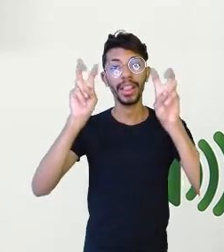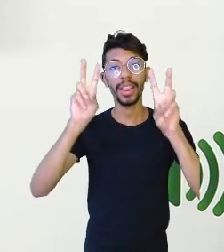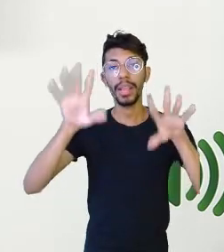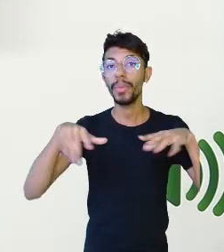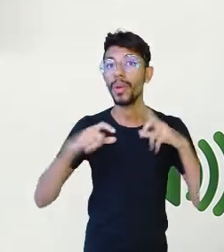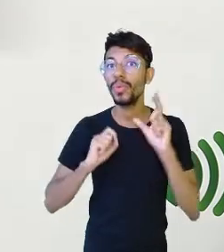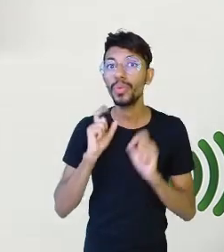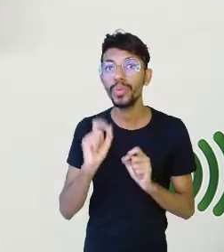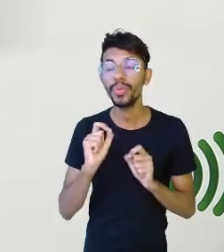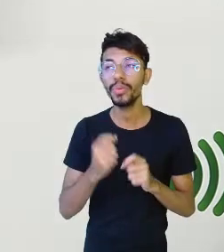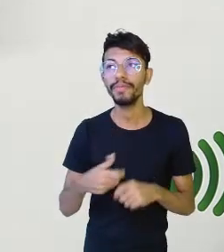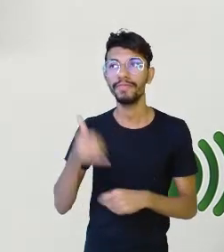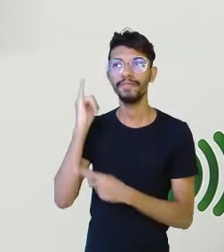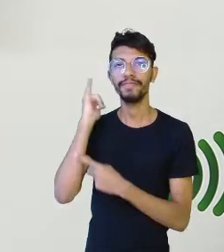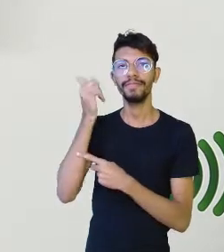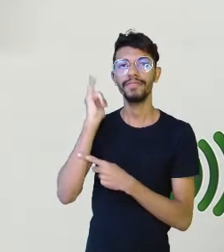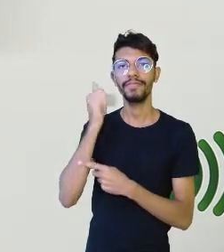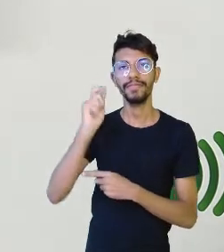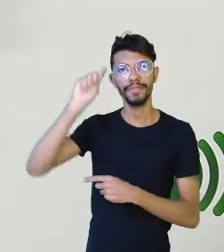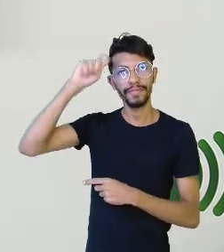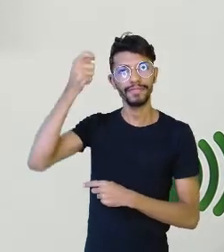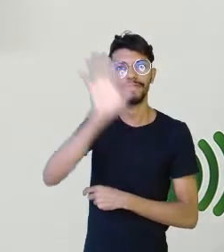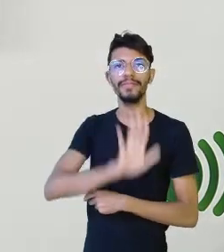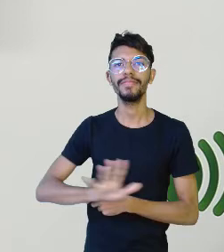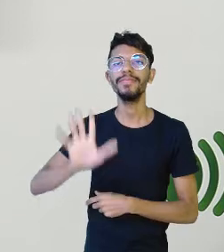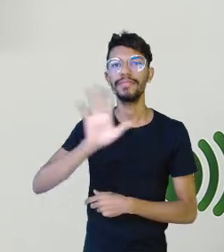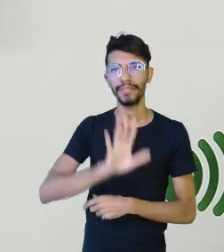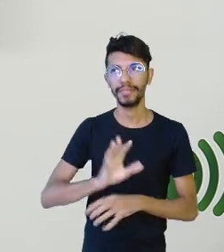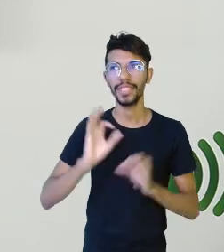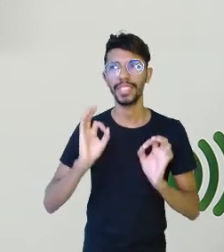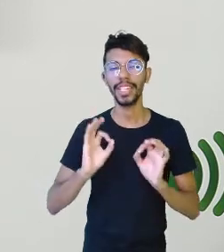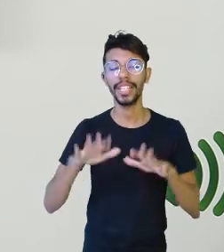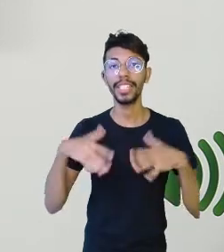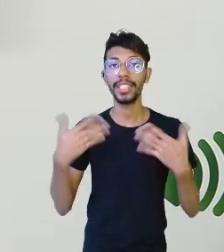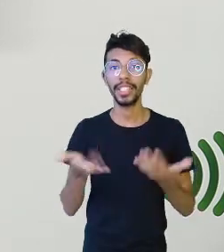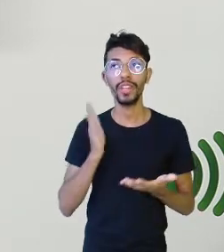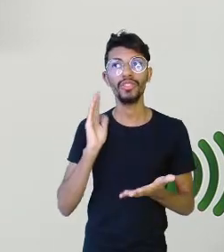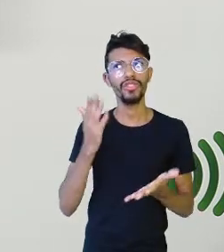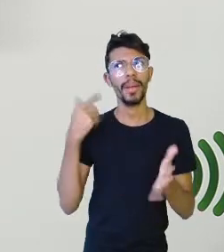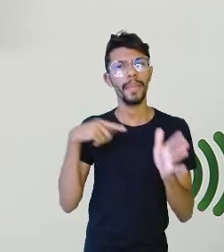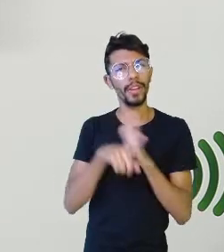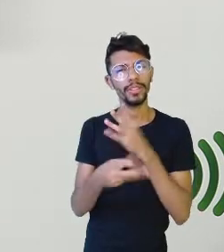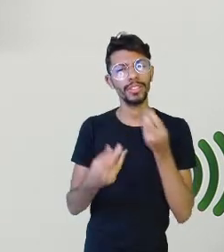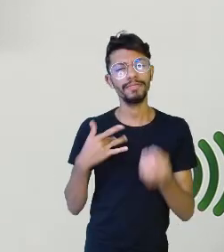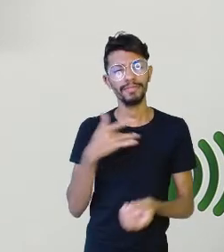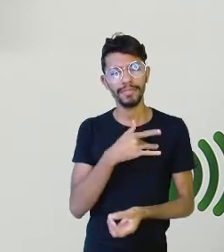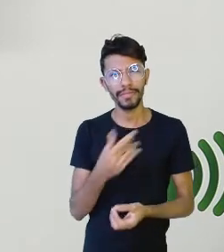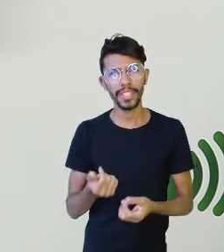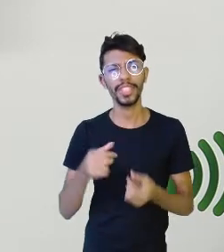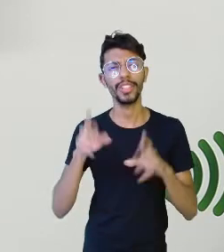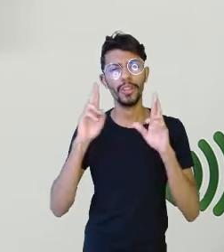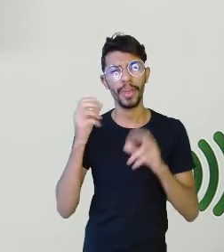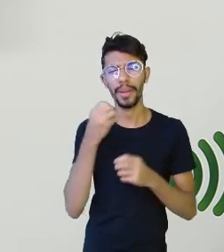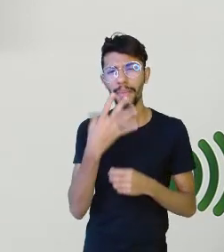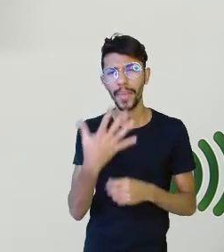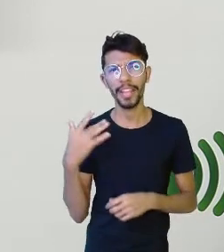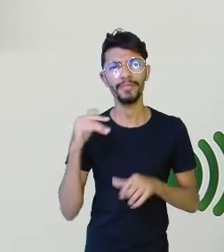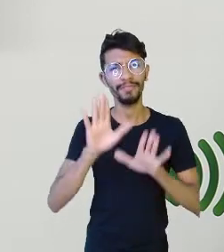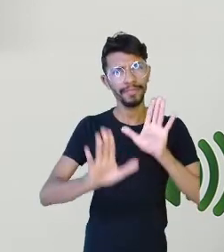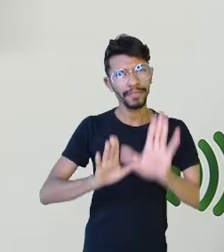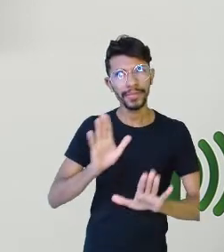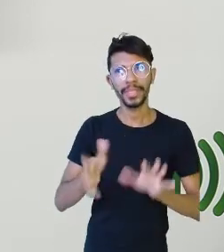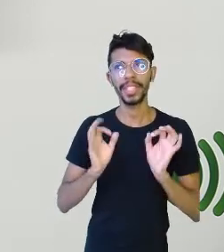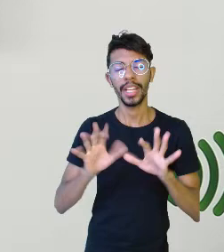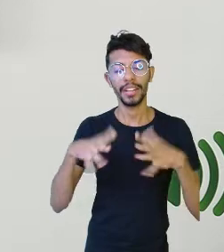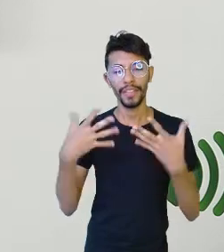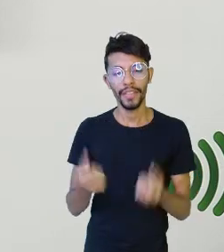tá certo? Então vamos lá. Já perguntei como você está, espero que esteja muito bem, se cuidando e vamos lá começar a nossa